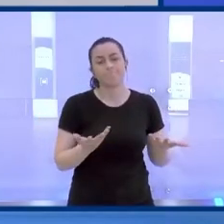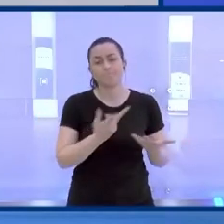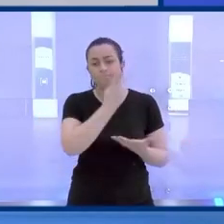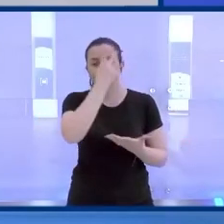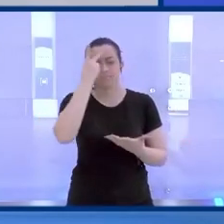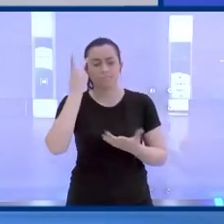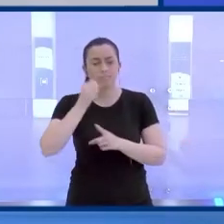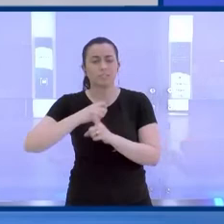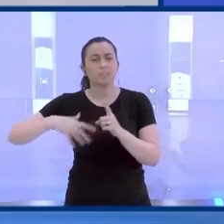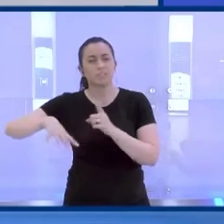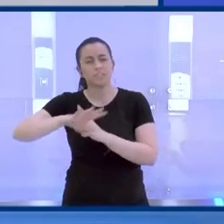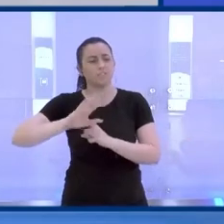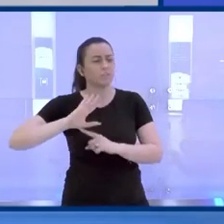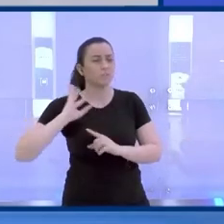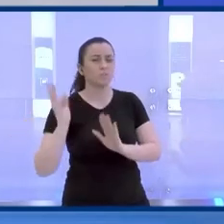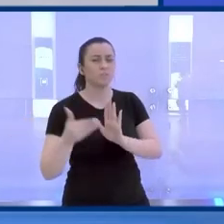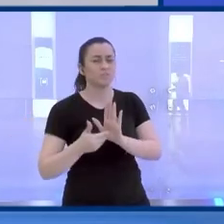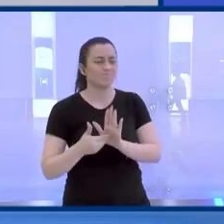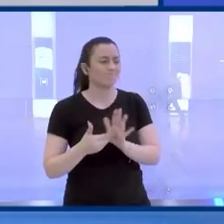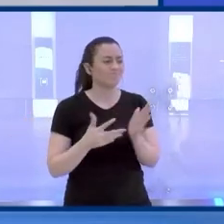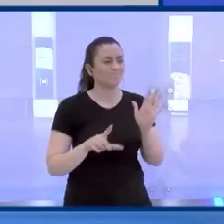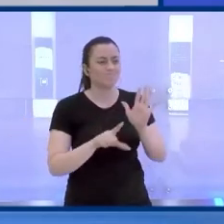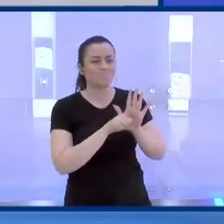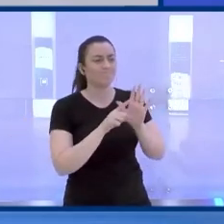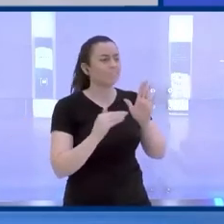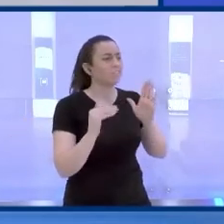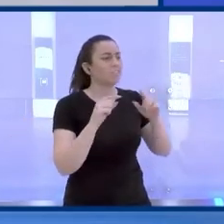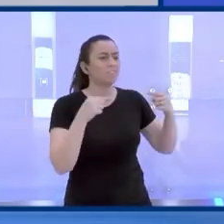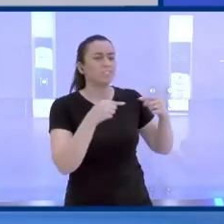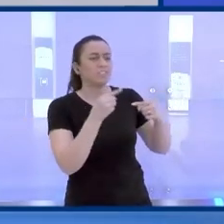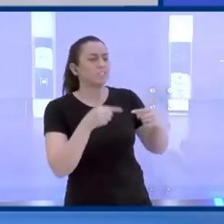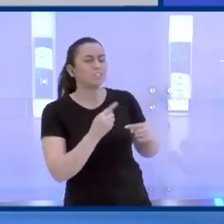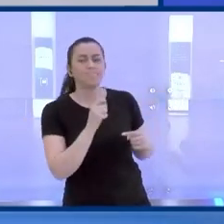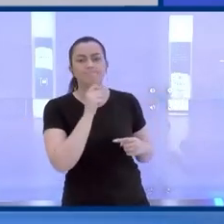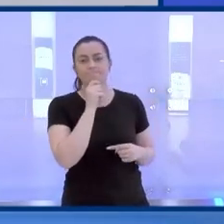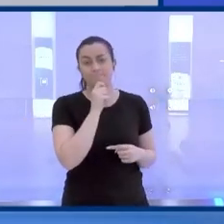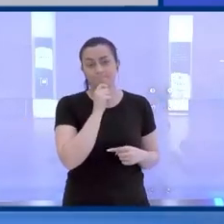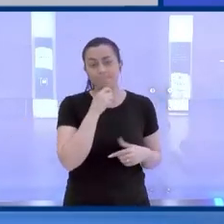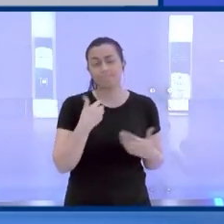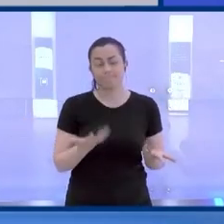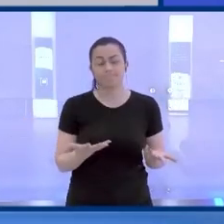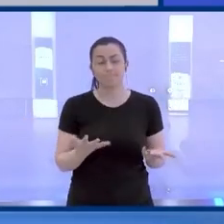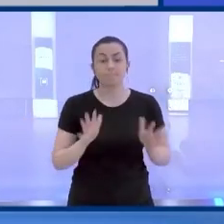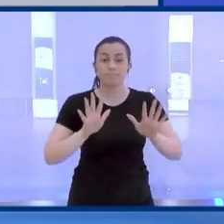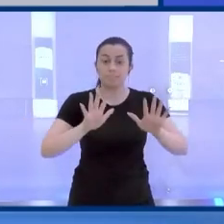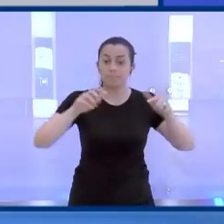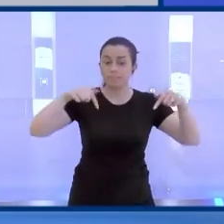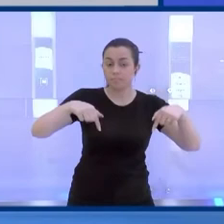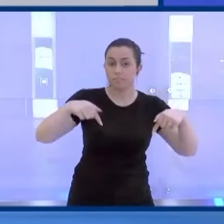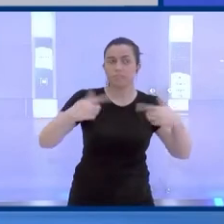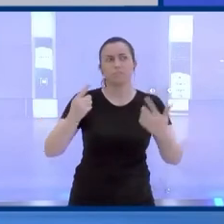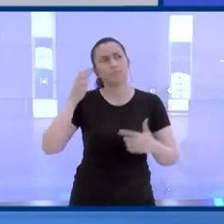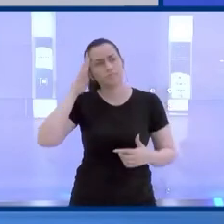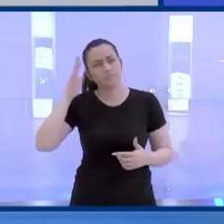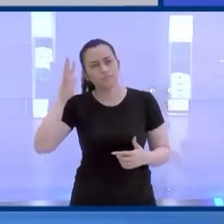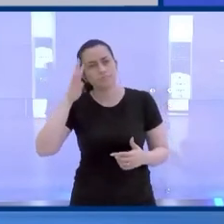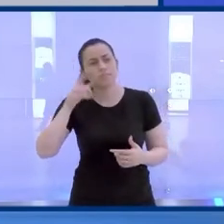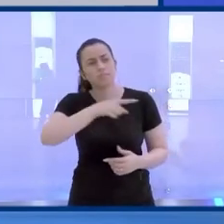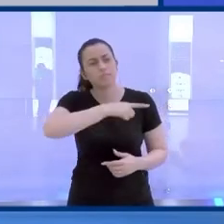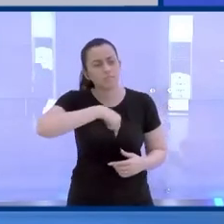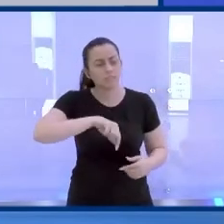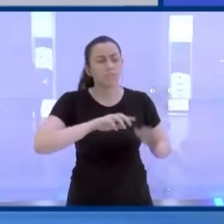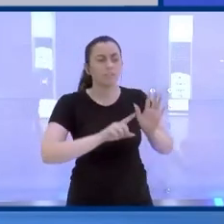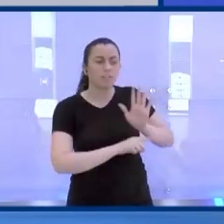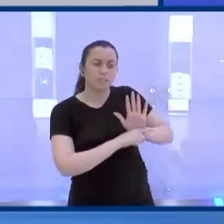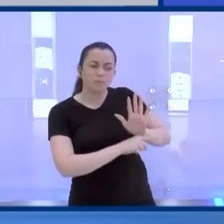a sociedade. Na esfera econômica, o Estado tem um papel muito importante como regulador